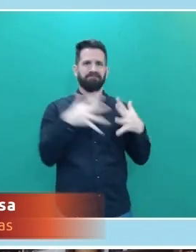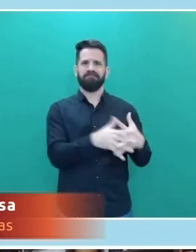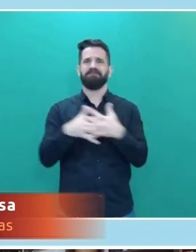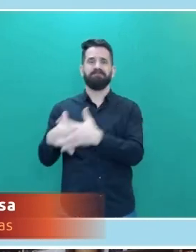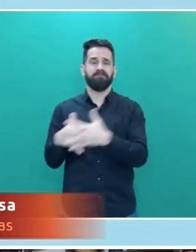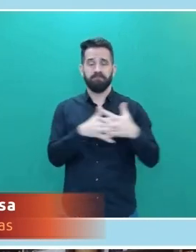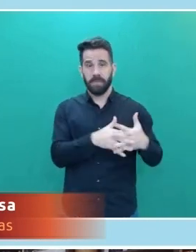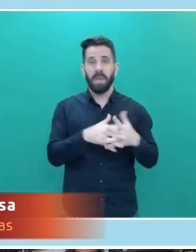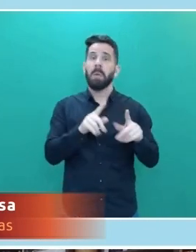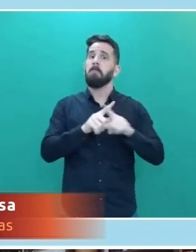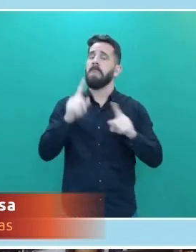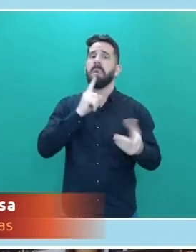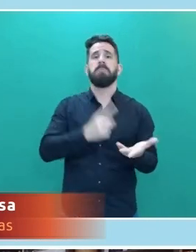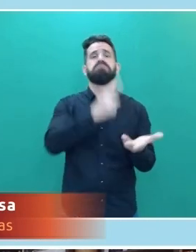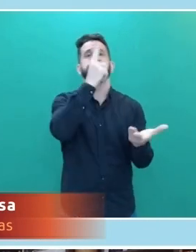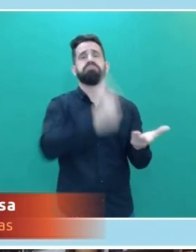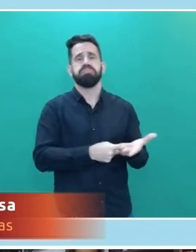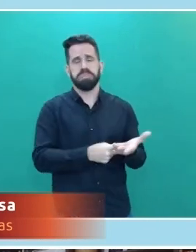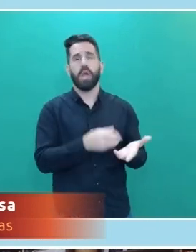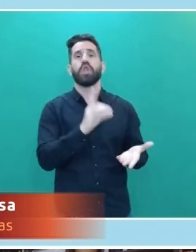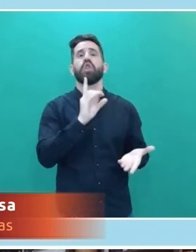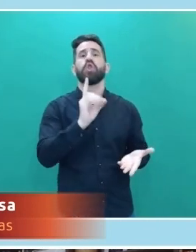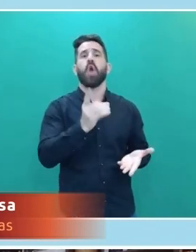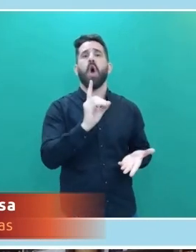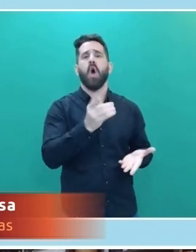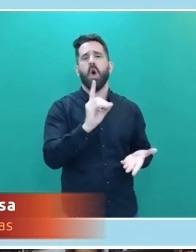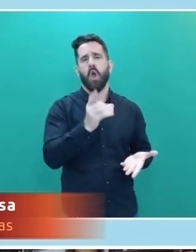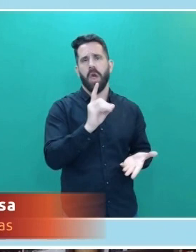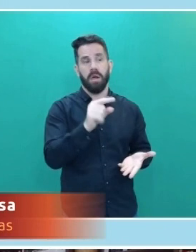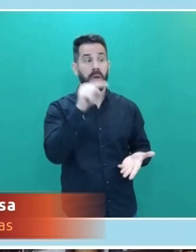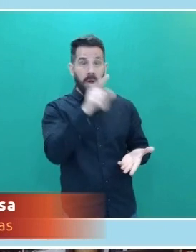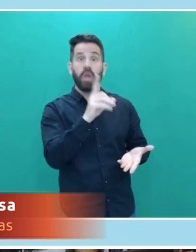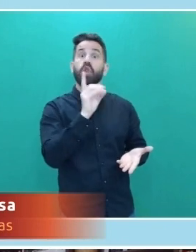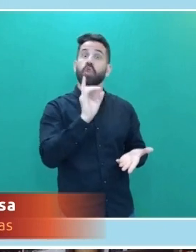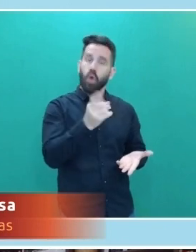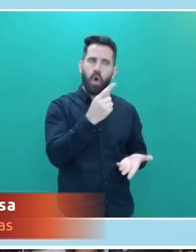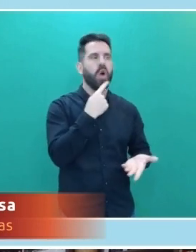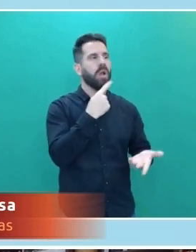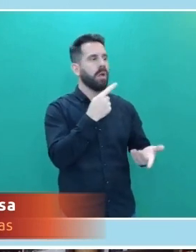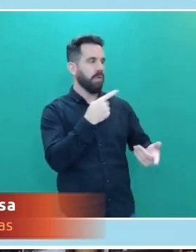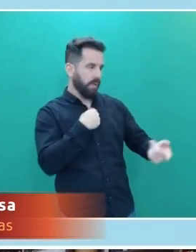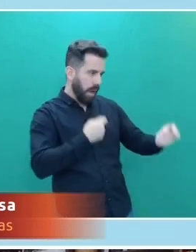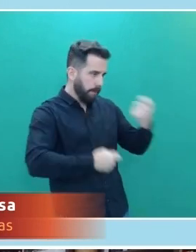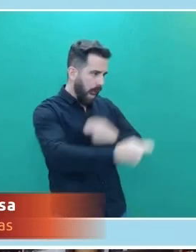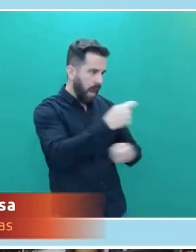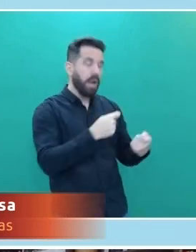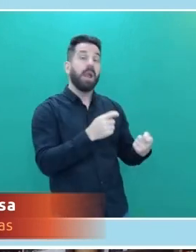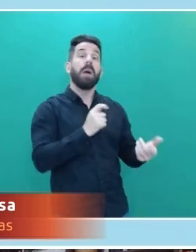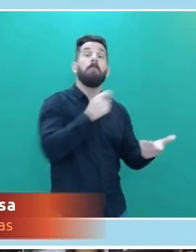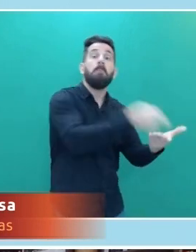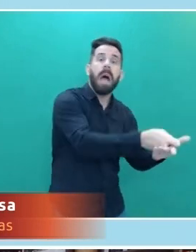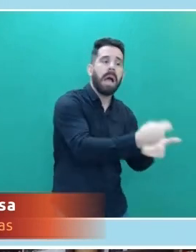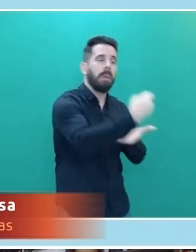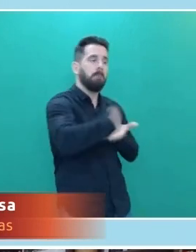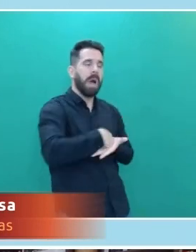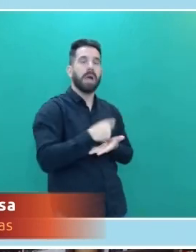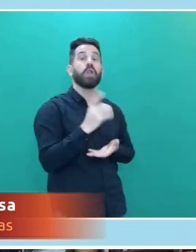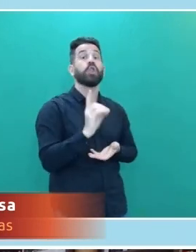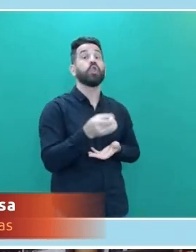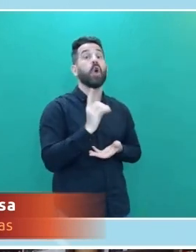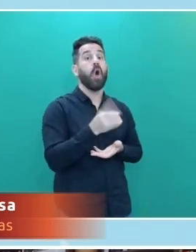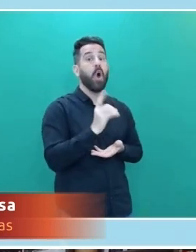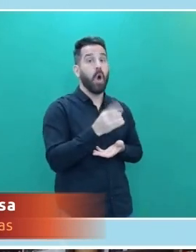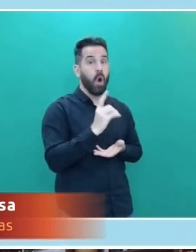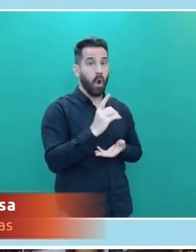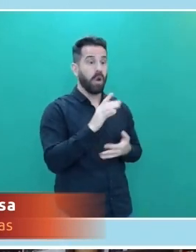dólar como moeda de trocas comerciais, né, atrelado ao ouro, isso foi até o início dos anos